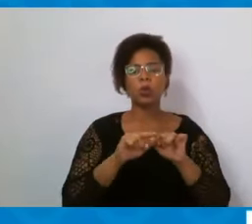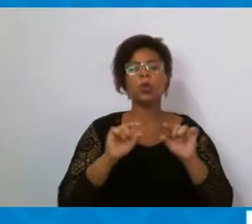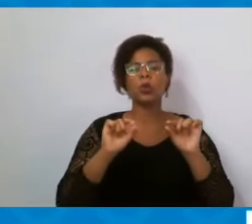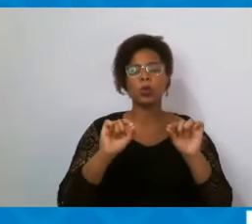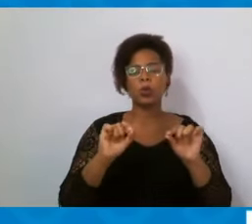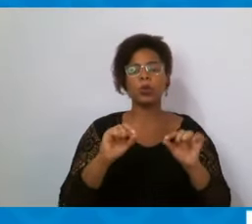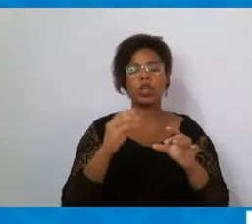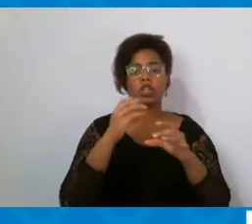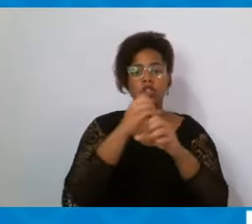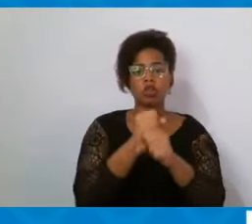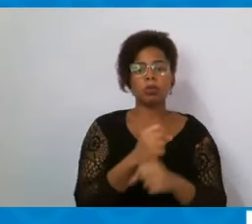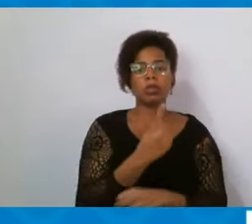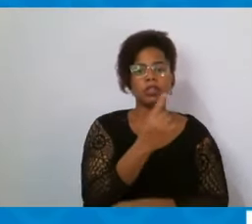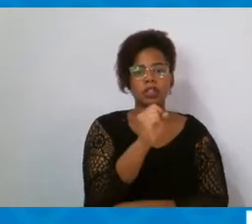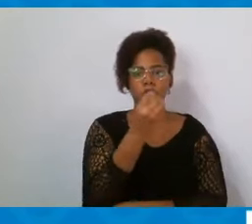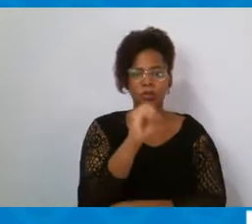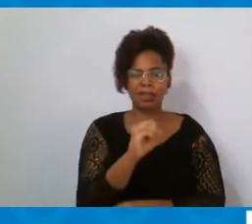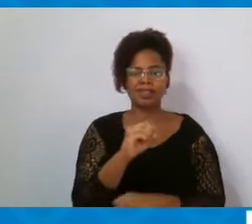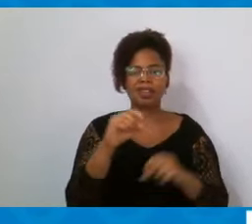180.